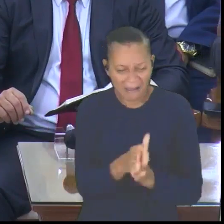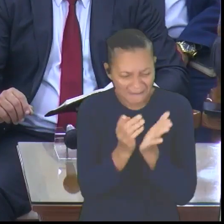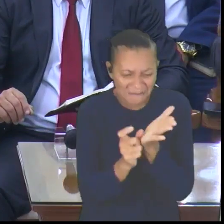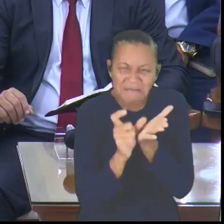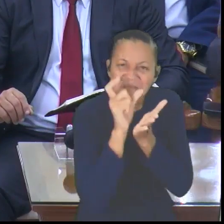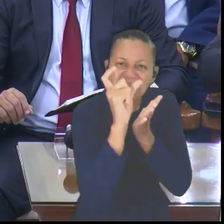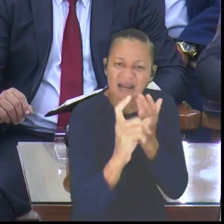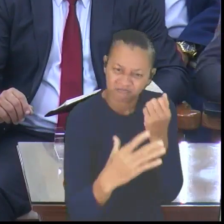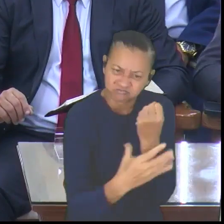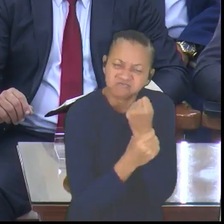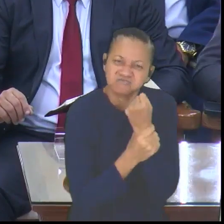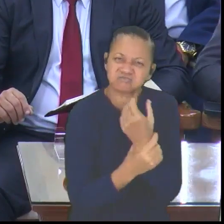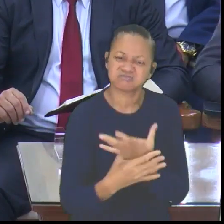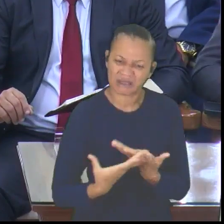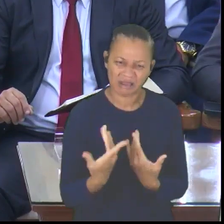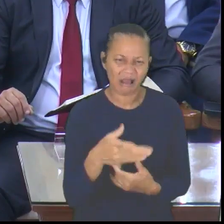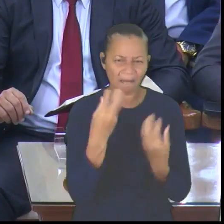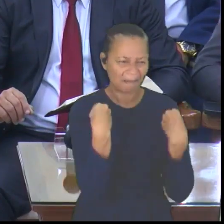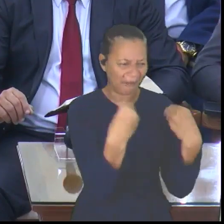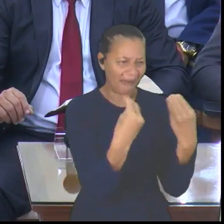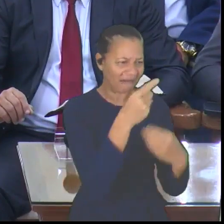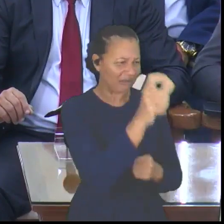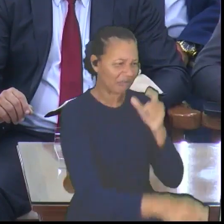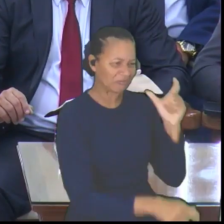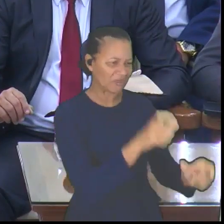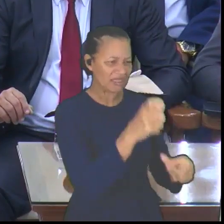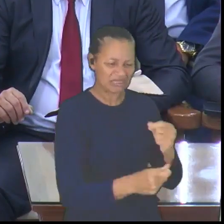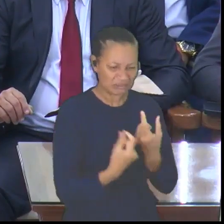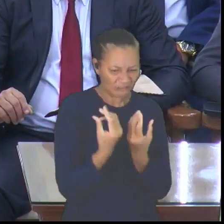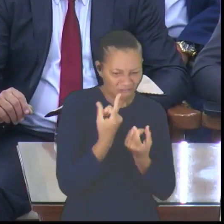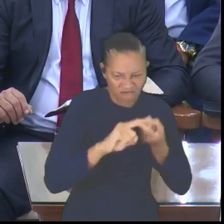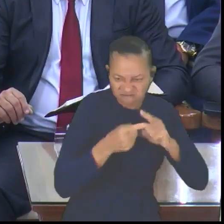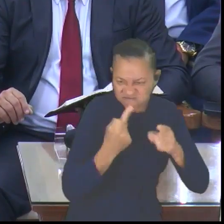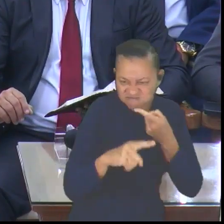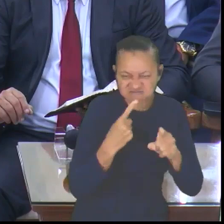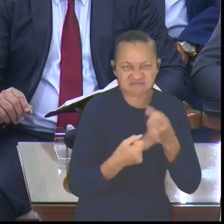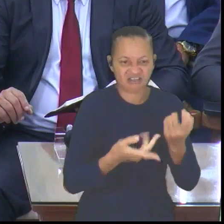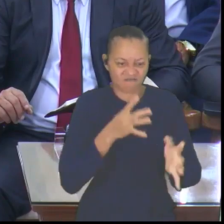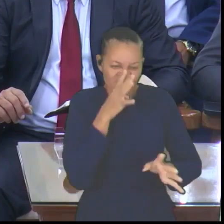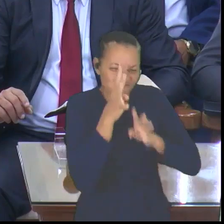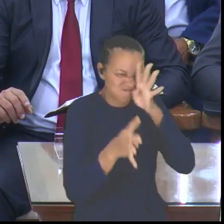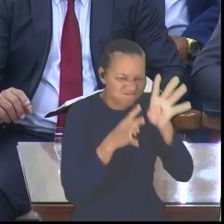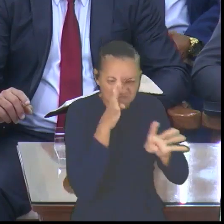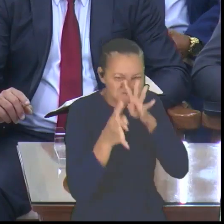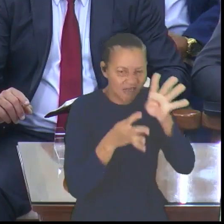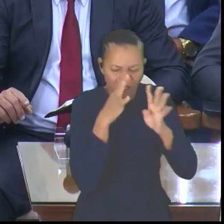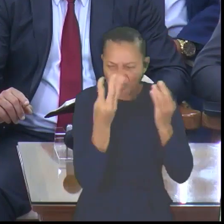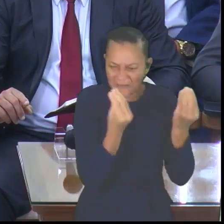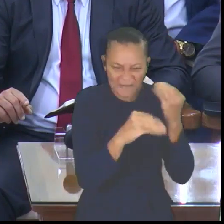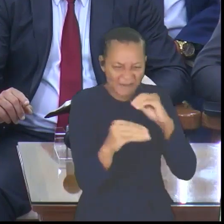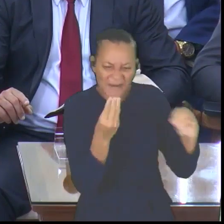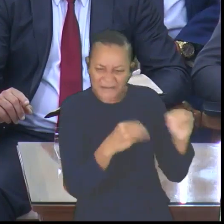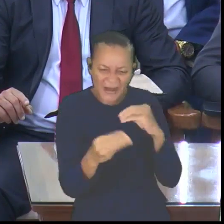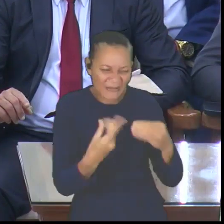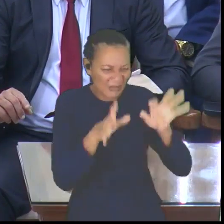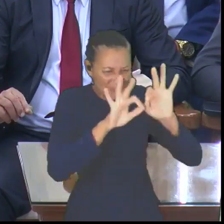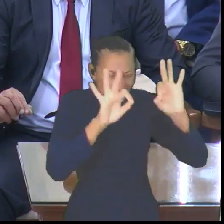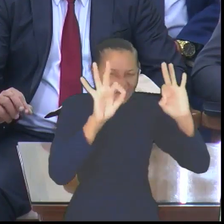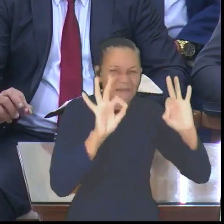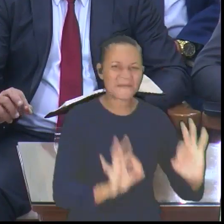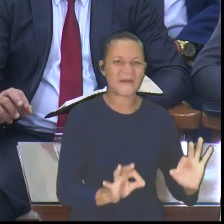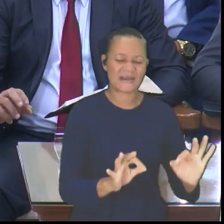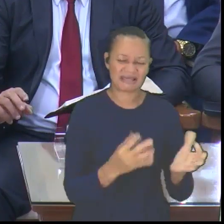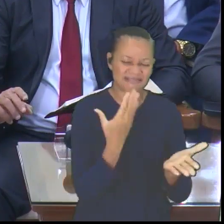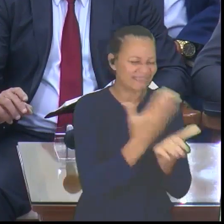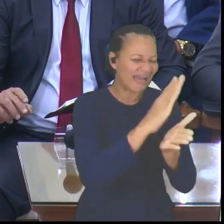garante que não adianta planejar, não adianta forjar, Não adianta fazer